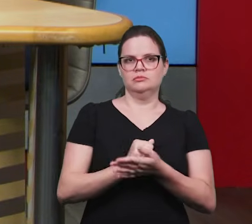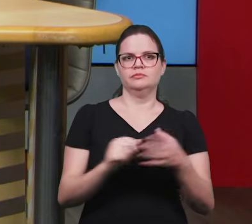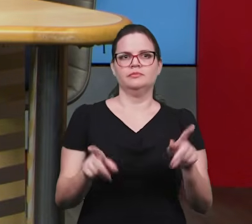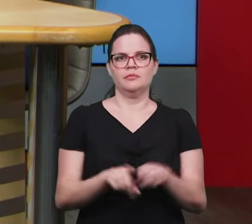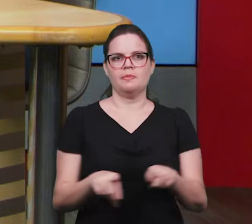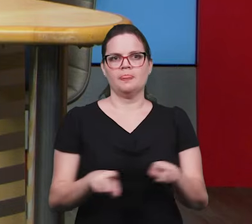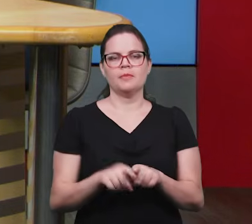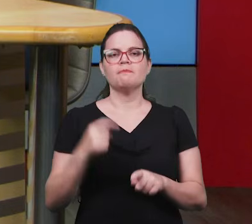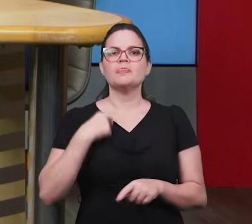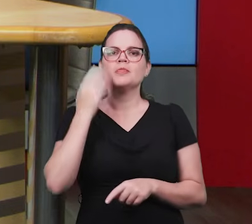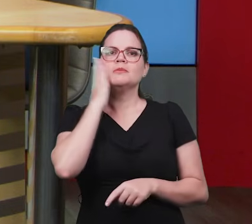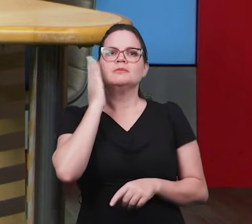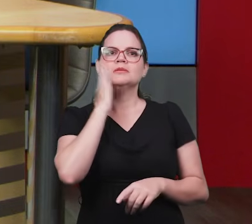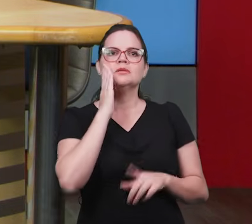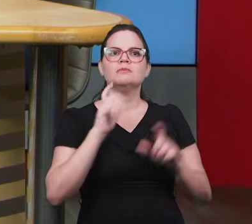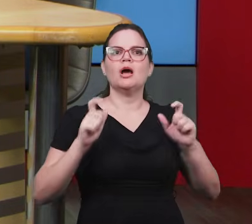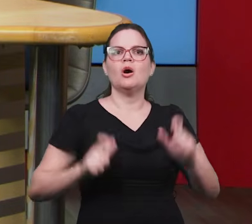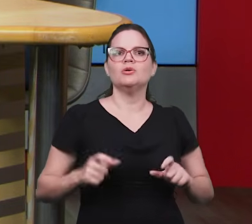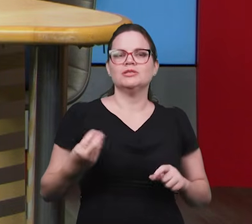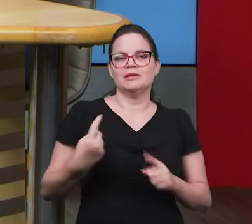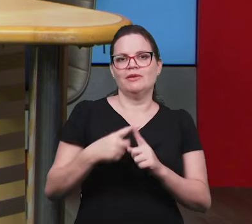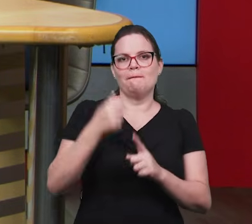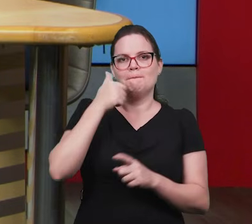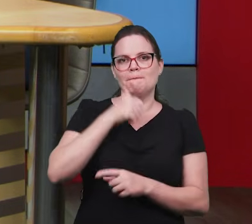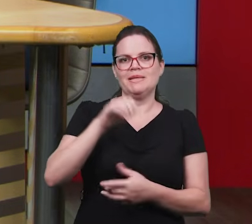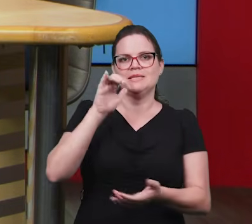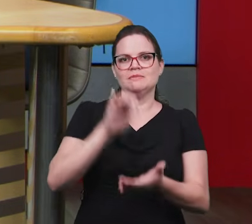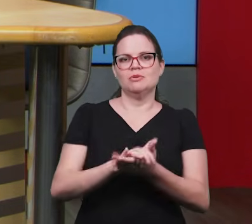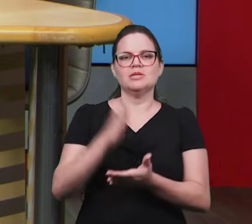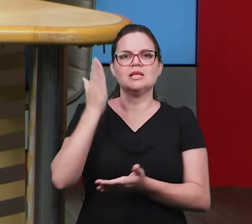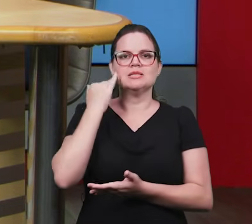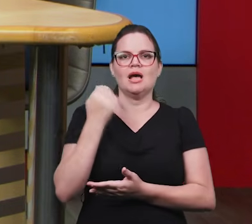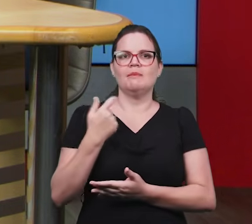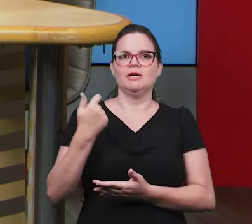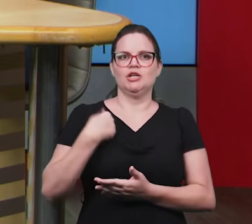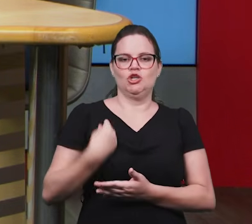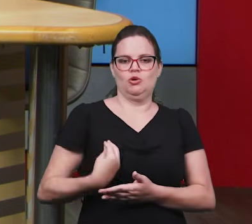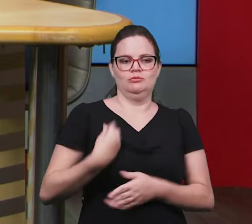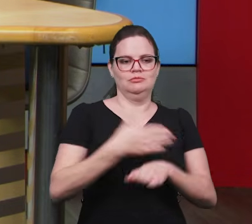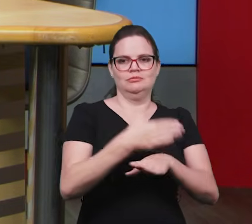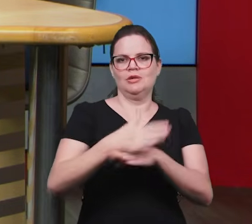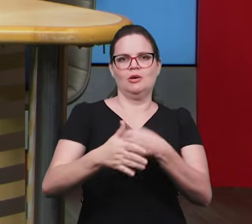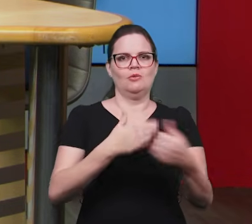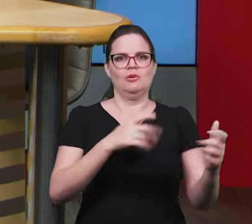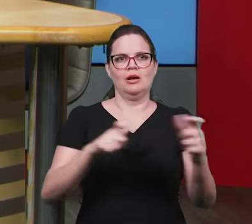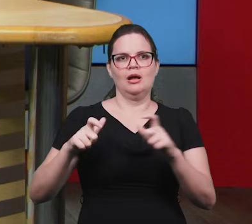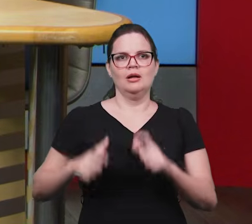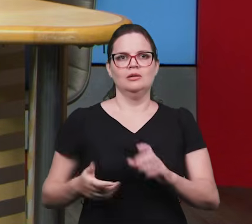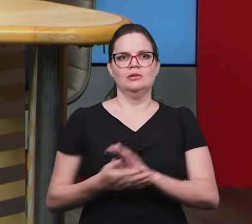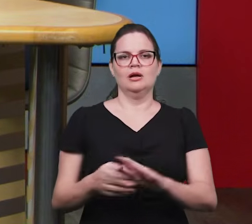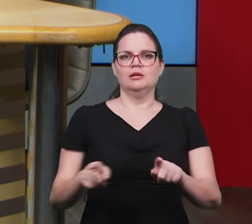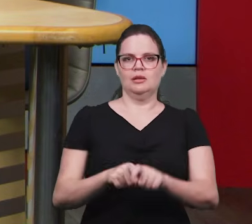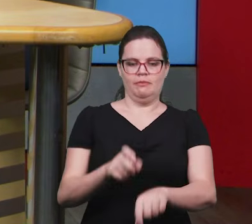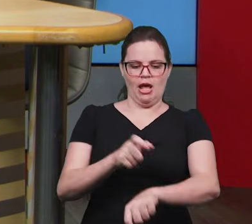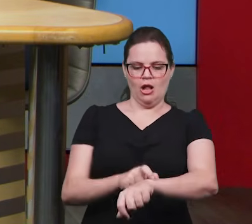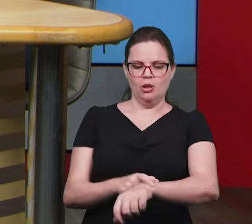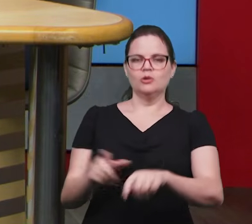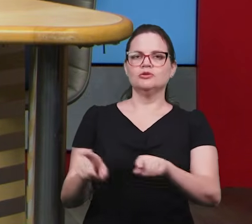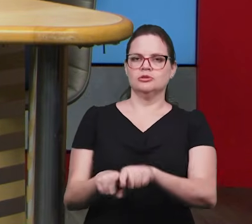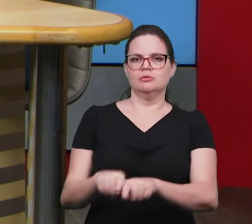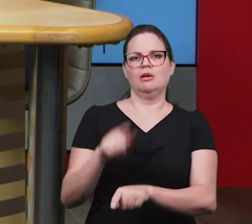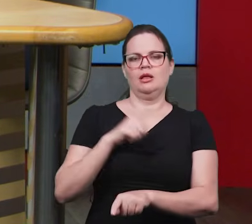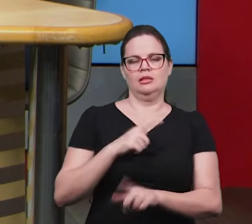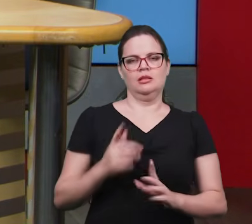ter também a aplicação de saber onde está, né? Minha esposa Sara pode saber onde eu estou em qualquer lugar, que é só buscar onde está o anel. O relógio também já